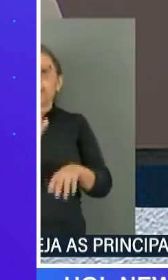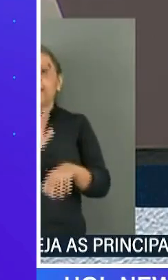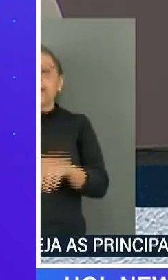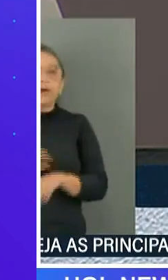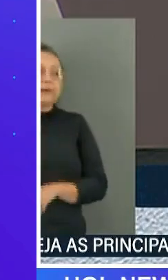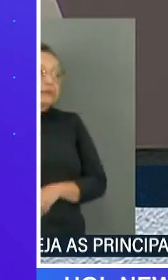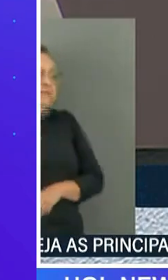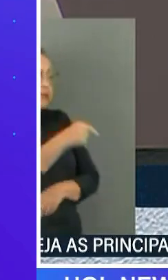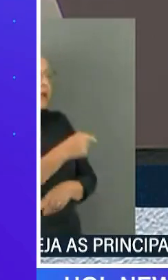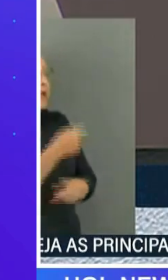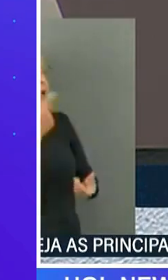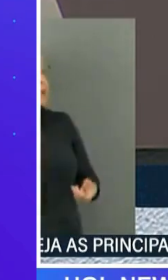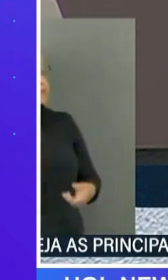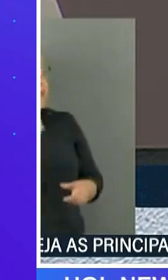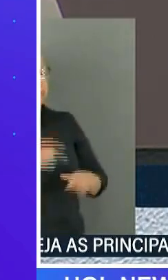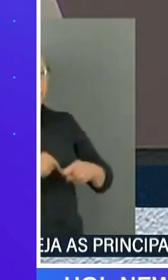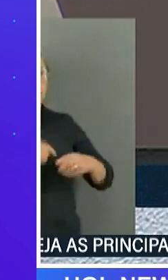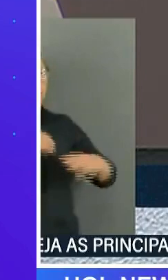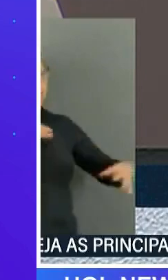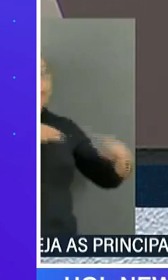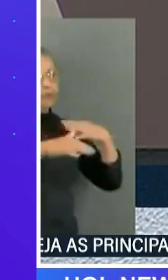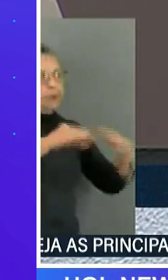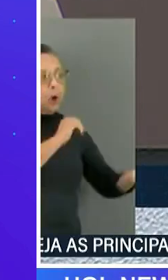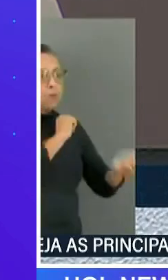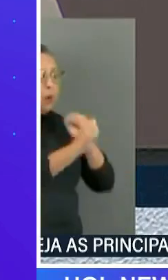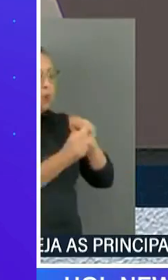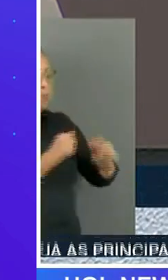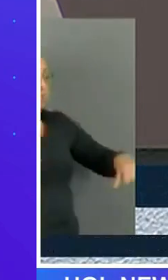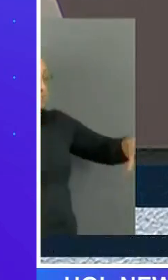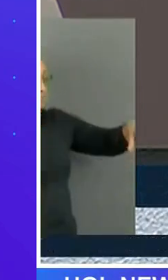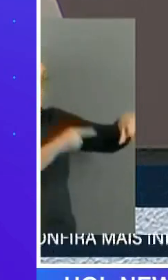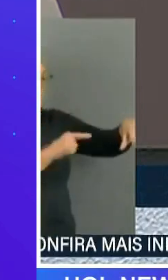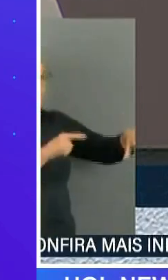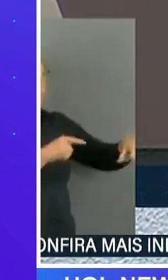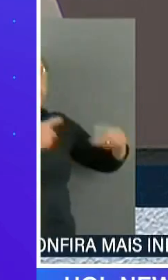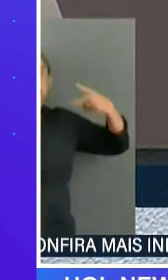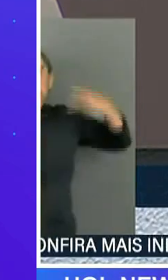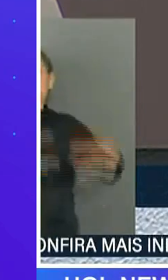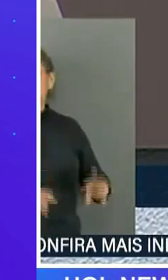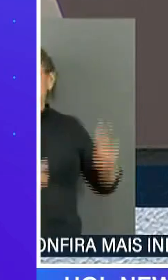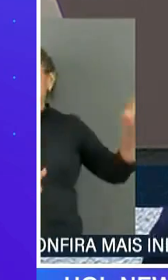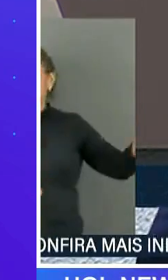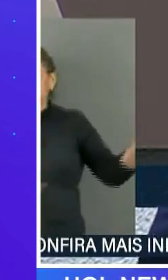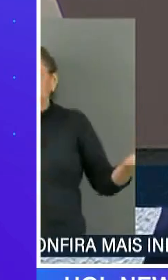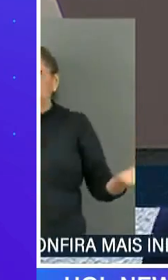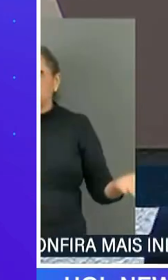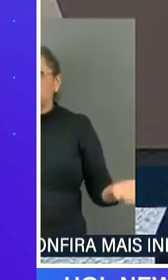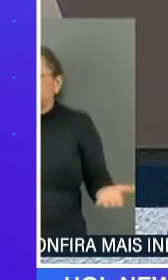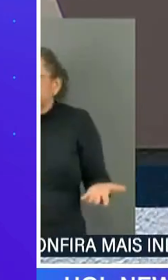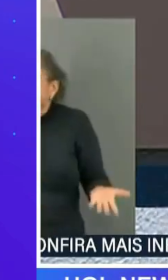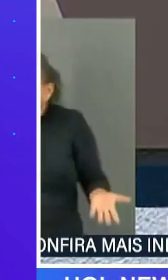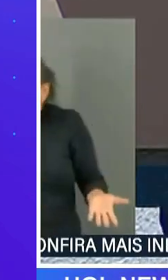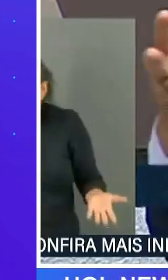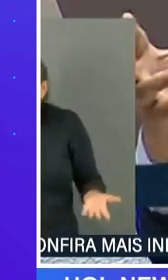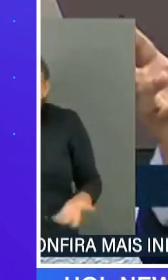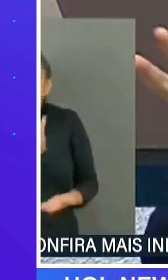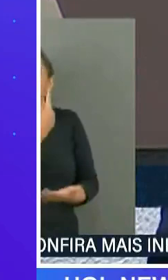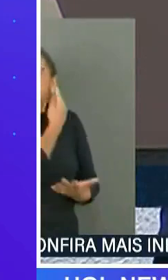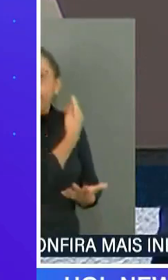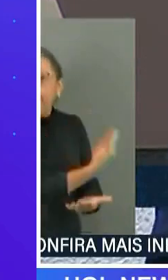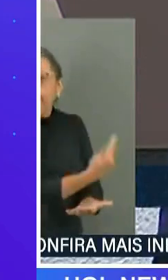tomam posse no Supremo realmente eles começam a agir de uma forma diferente do que agiam no campo político outros não se